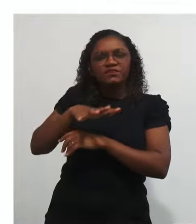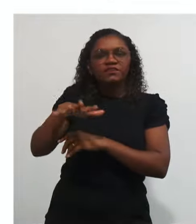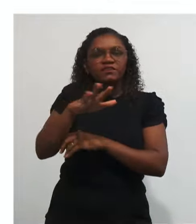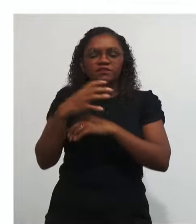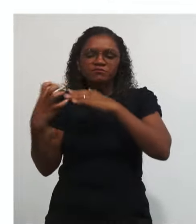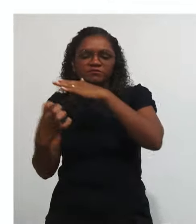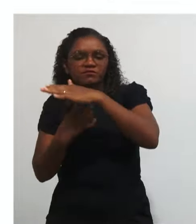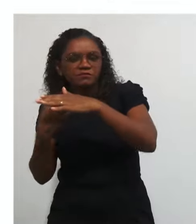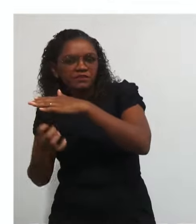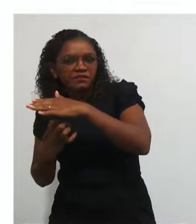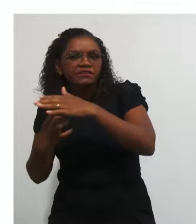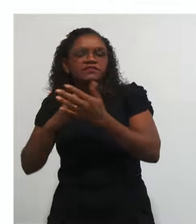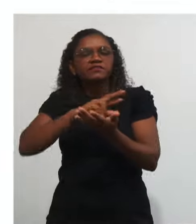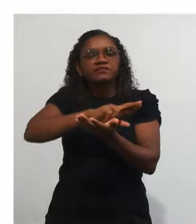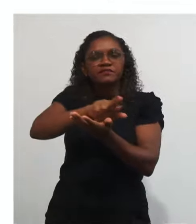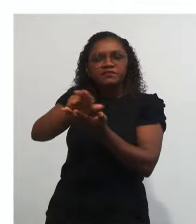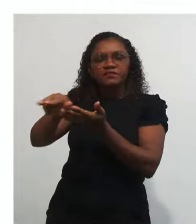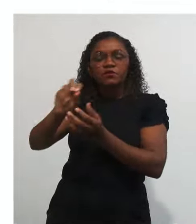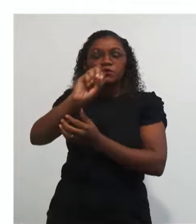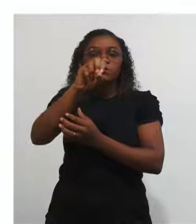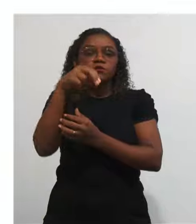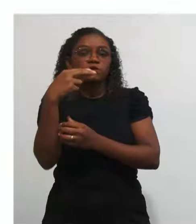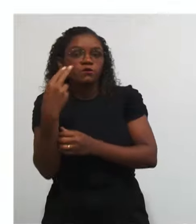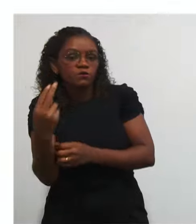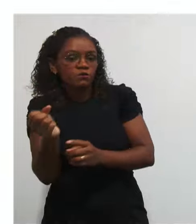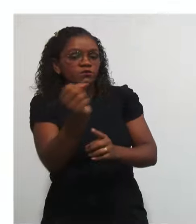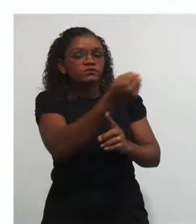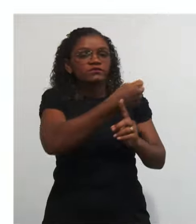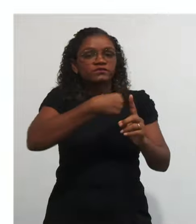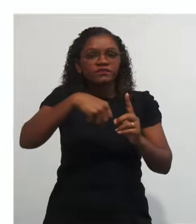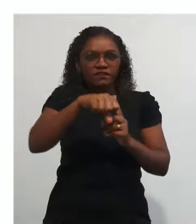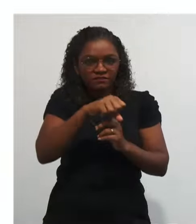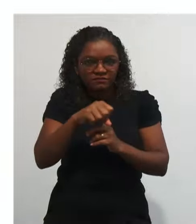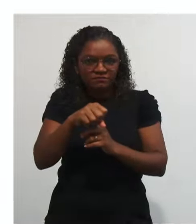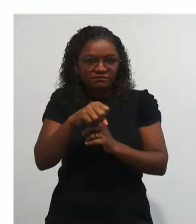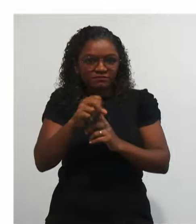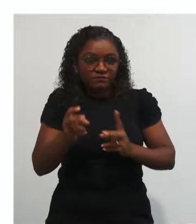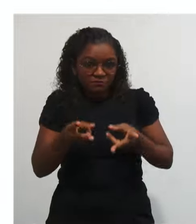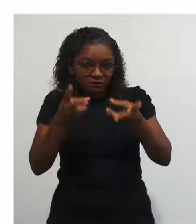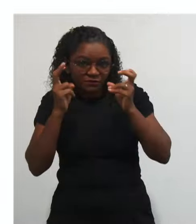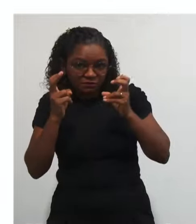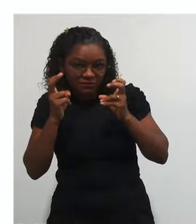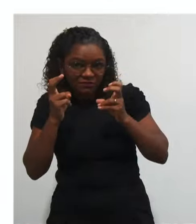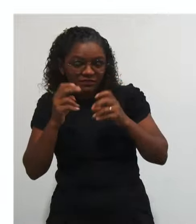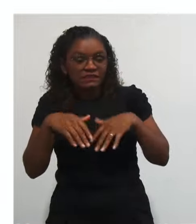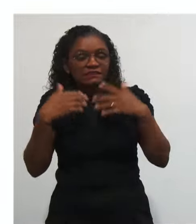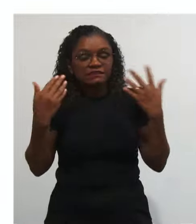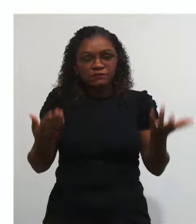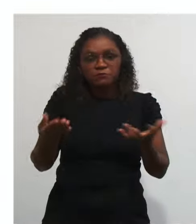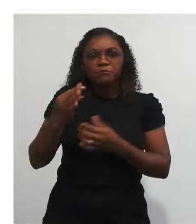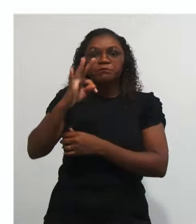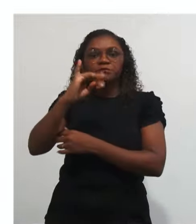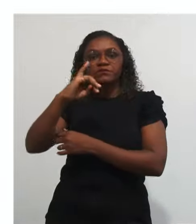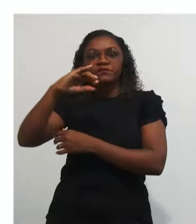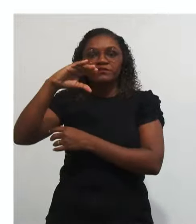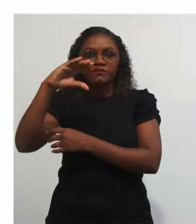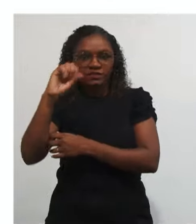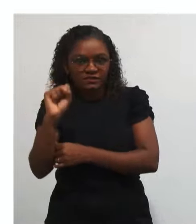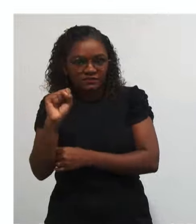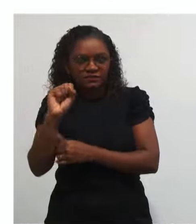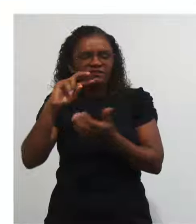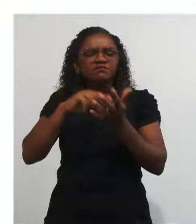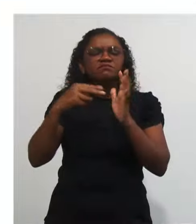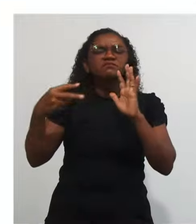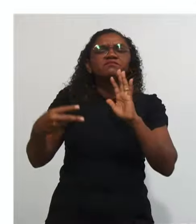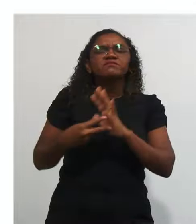organização quanto na sociedade Ok então Observe que as tics elas servem como um elo